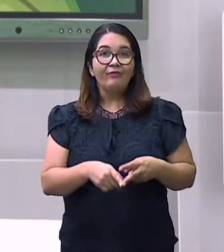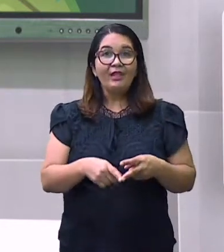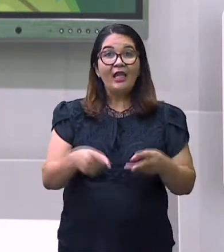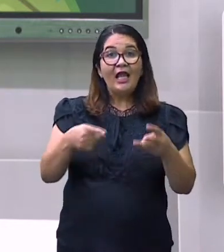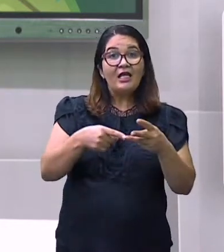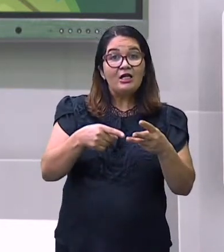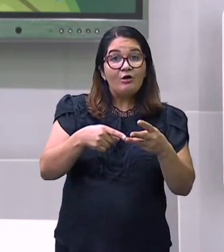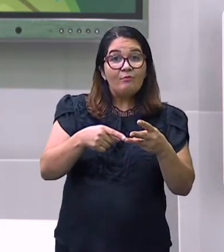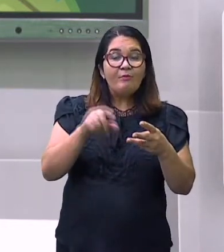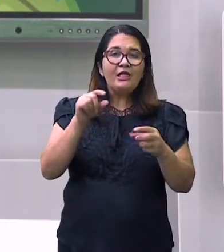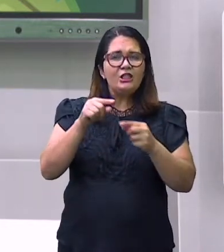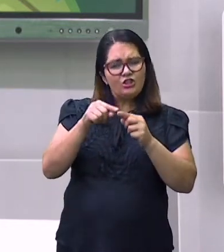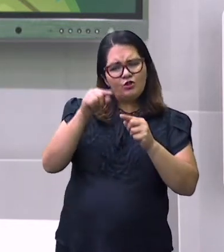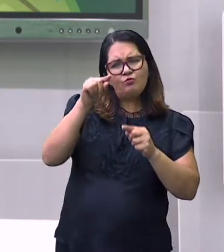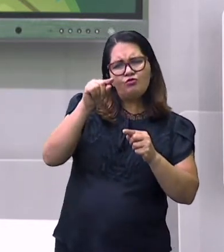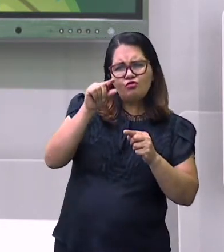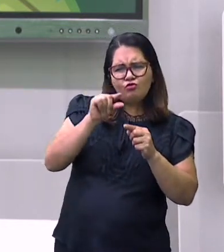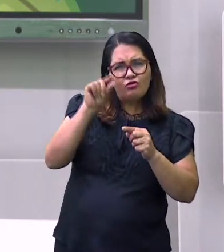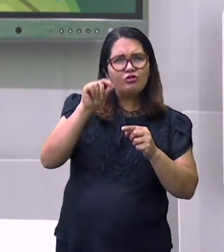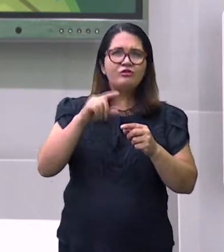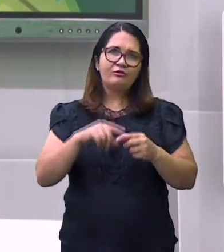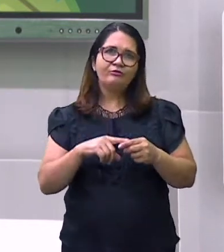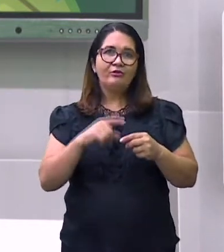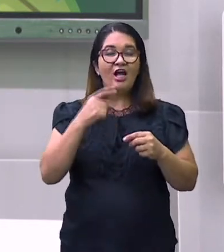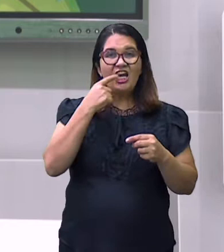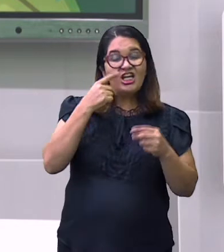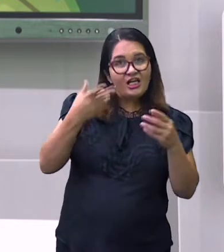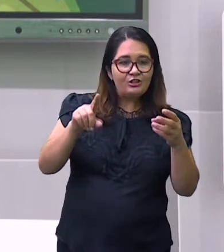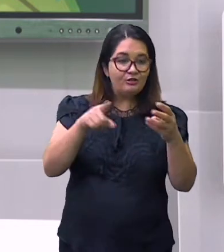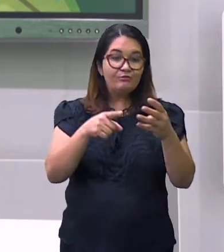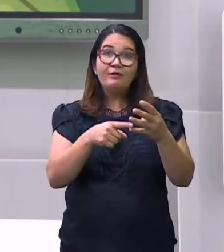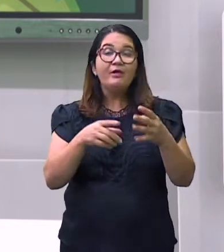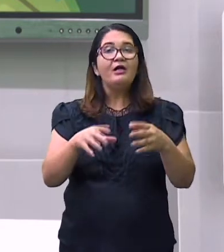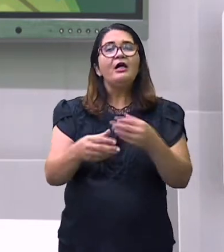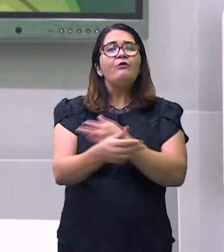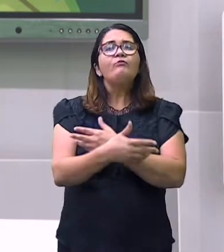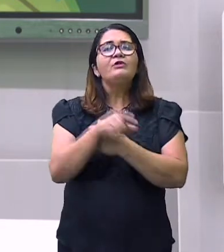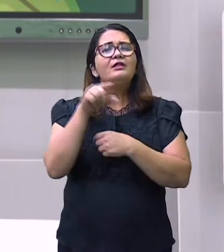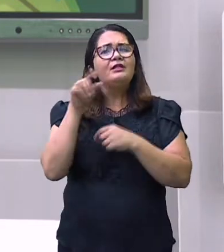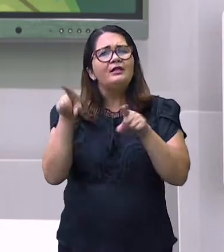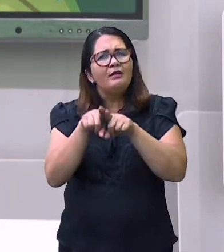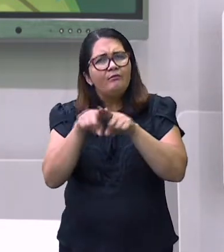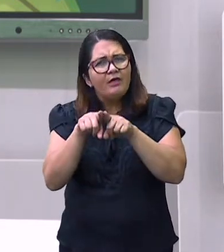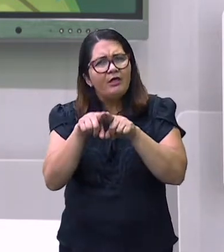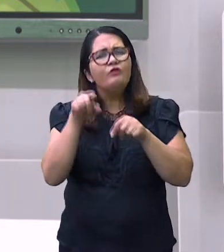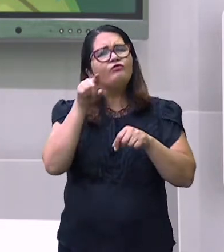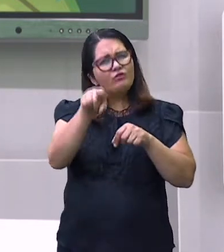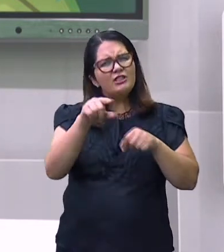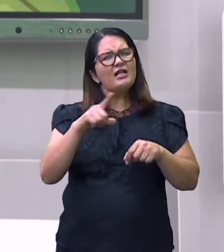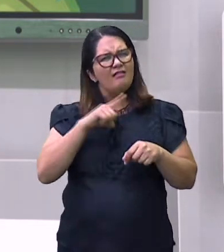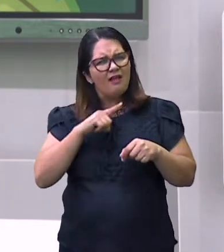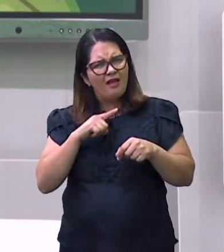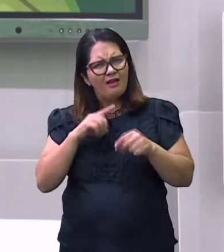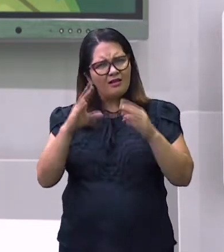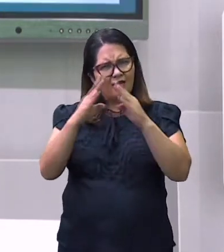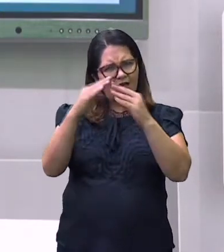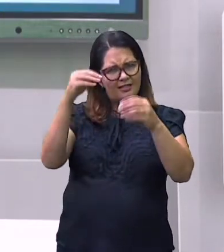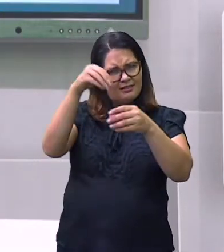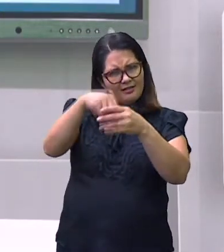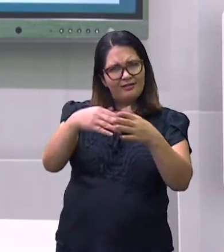palitinho de dente, tudo que você tem em casa, à mão. Vem comigo, vamos lá fazer o nosso